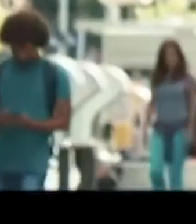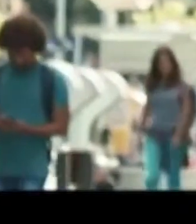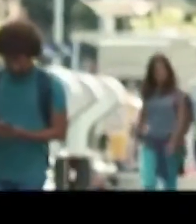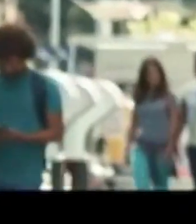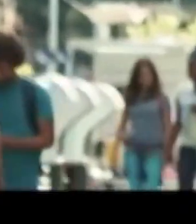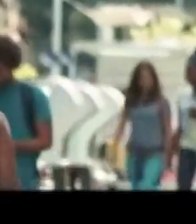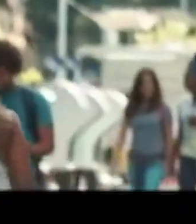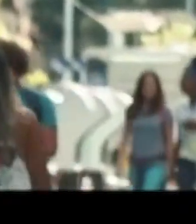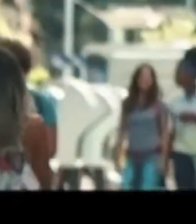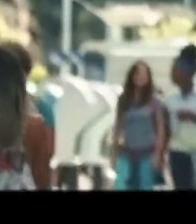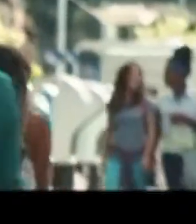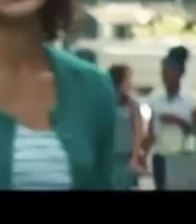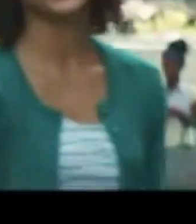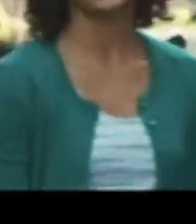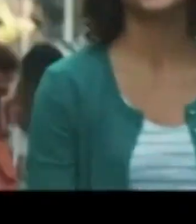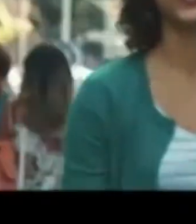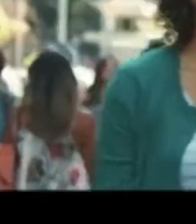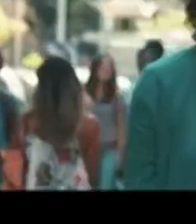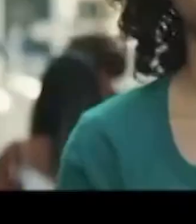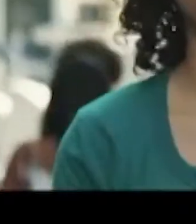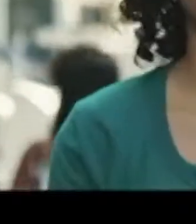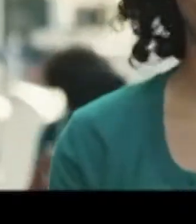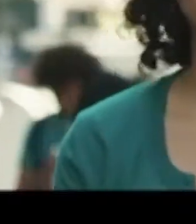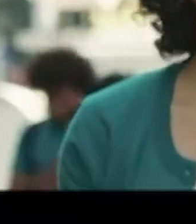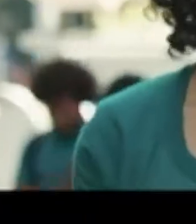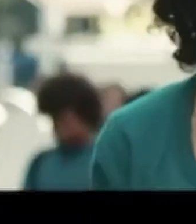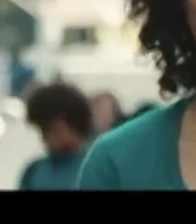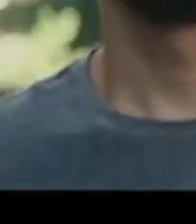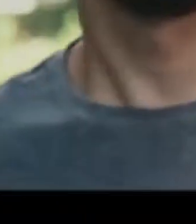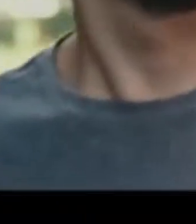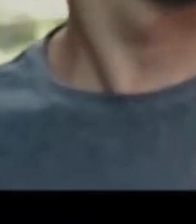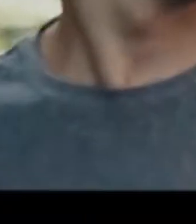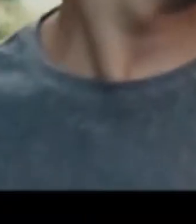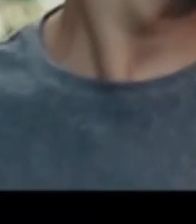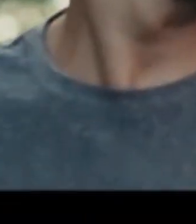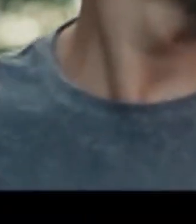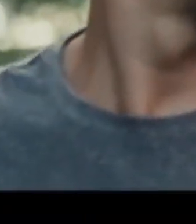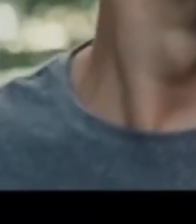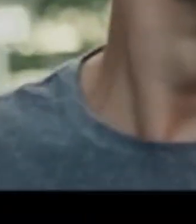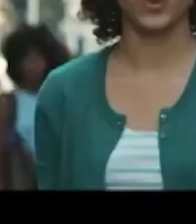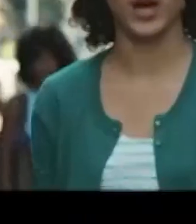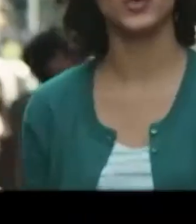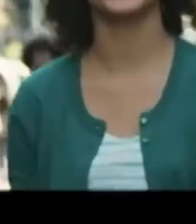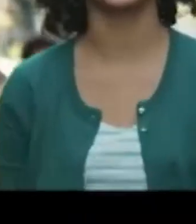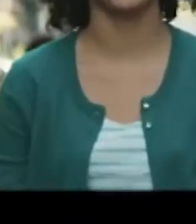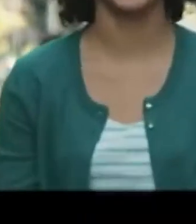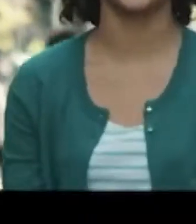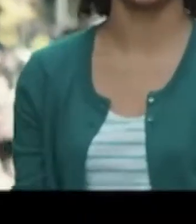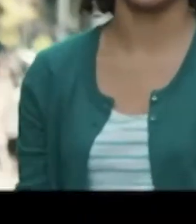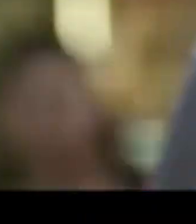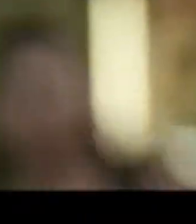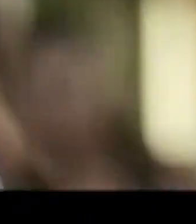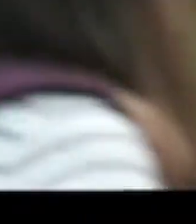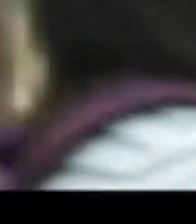bem qualificou o professor Rui, não negam a existência disso. Aí vem alguém,